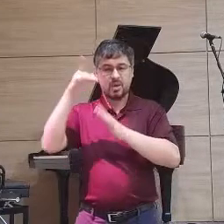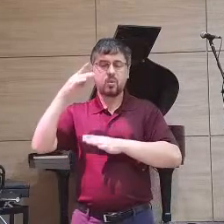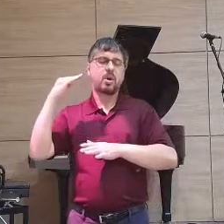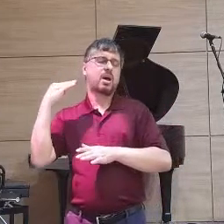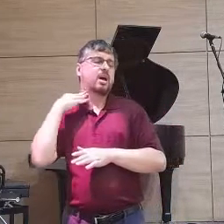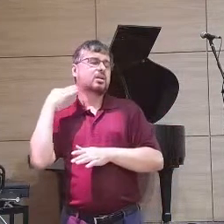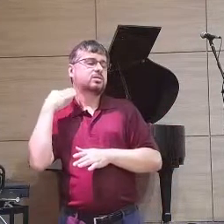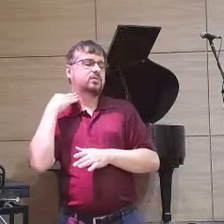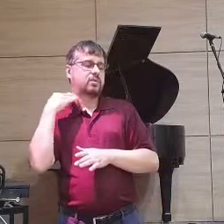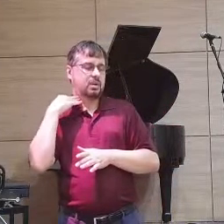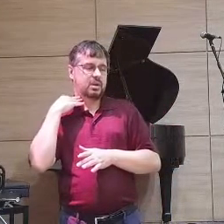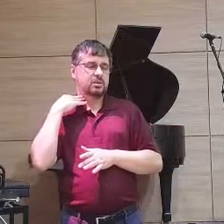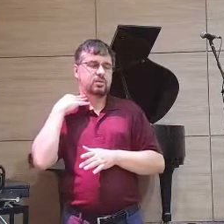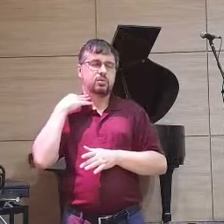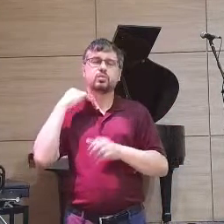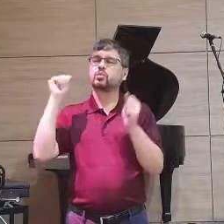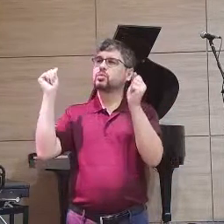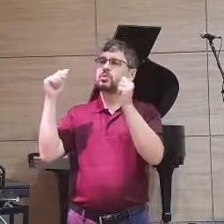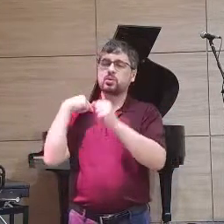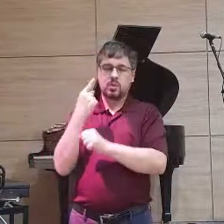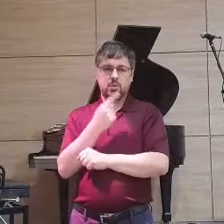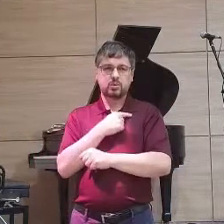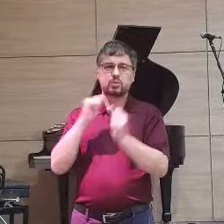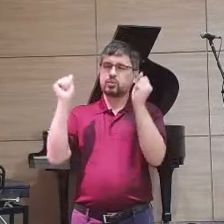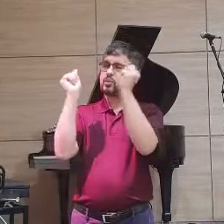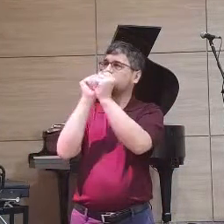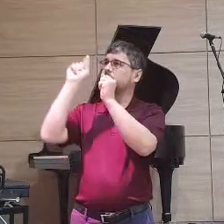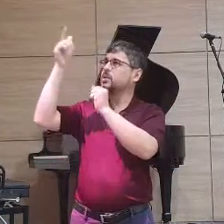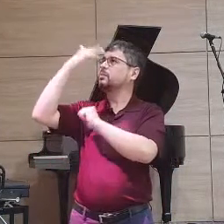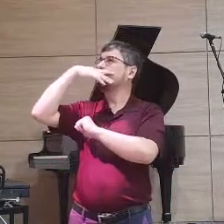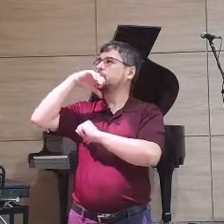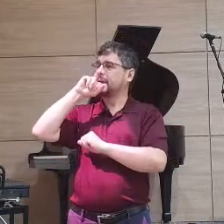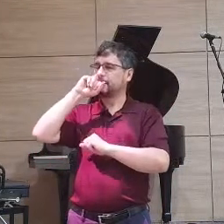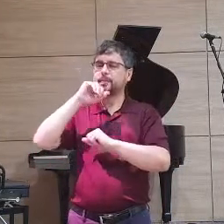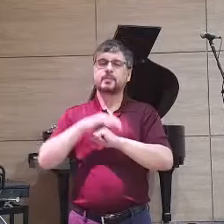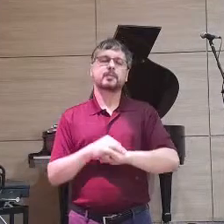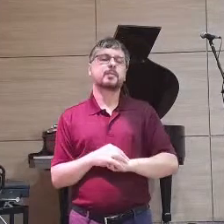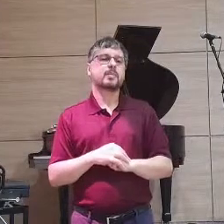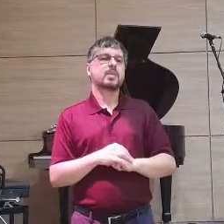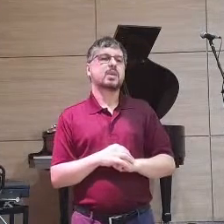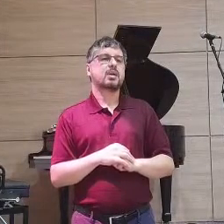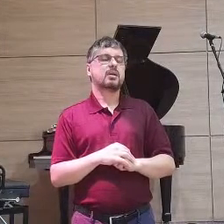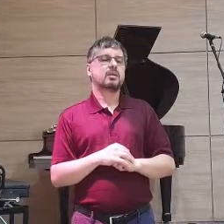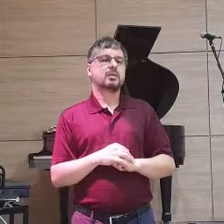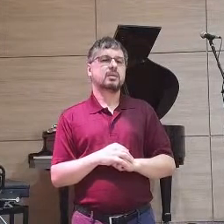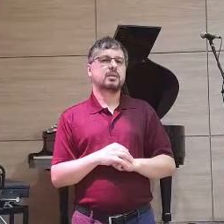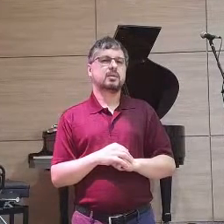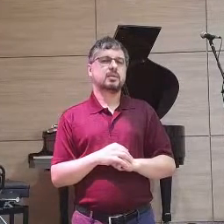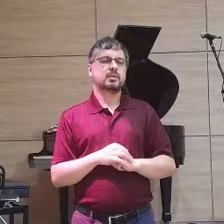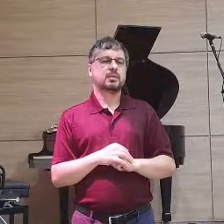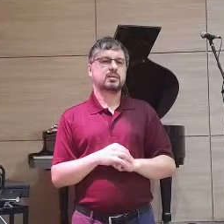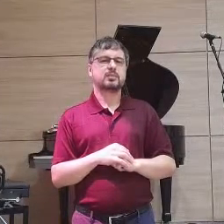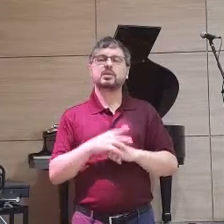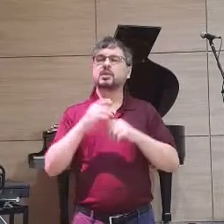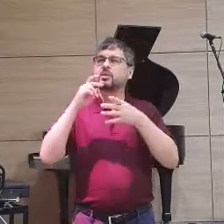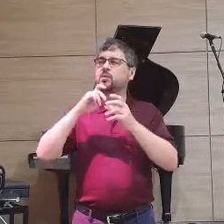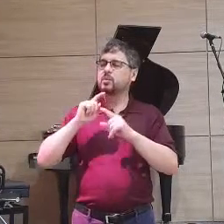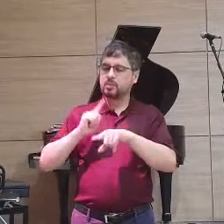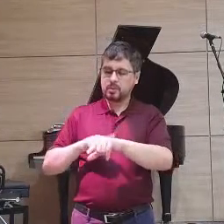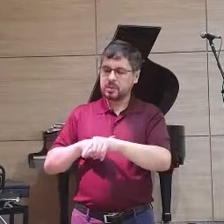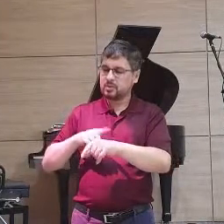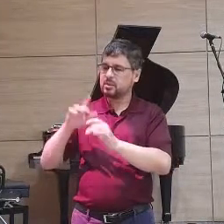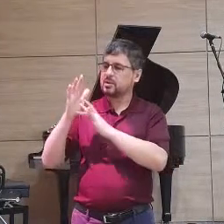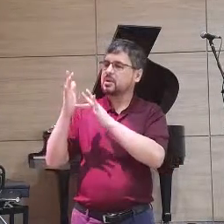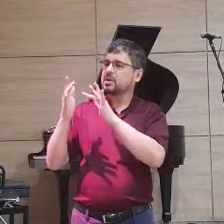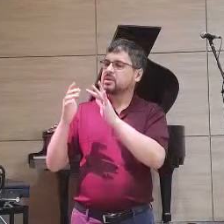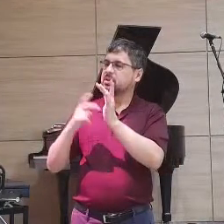mas ele foi para receber o seu trono Oi e aí olha para o texto bíblico diz enquanto ele ia subindo a vista deles dos